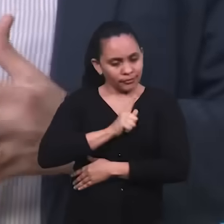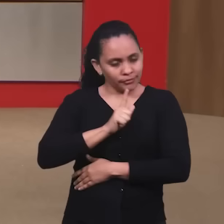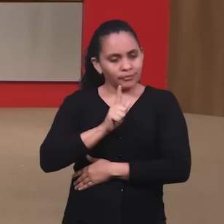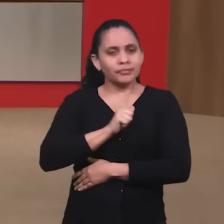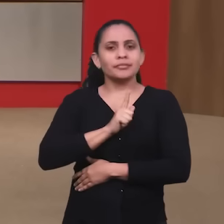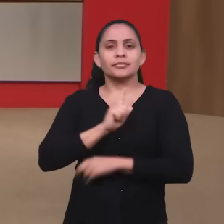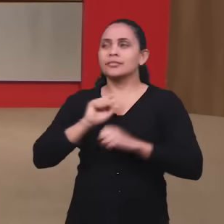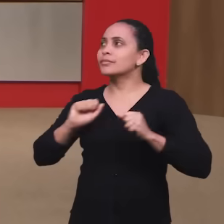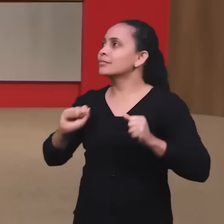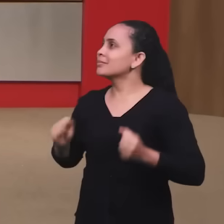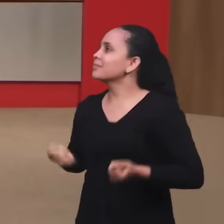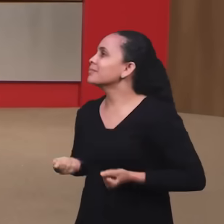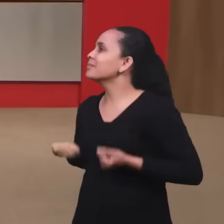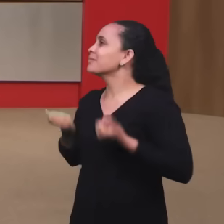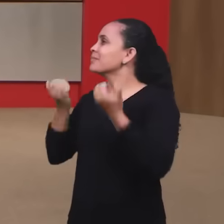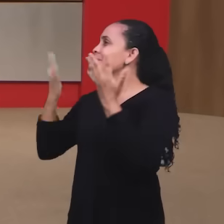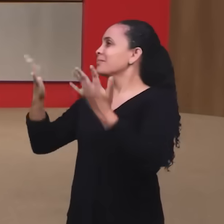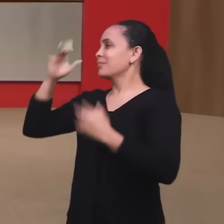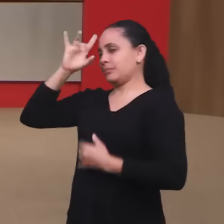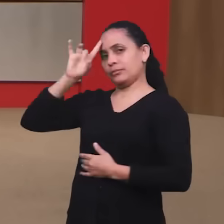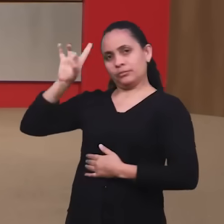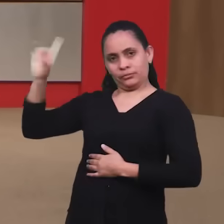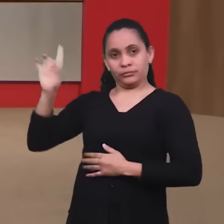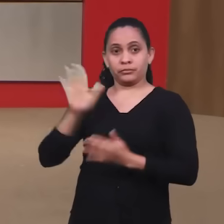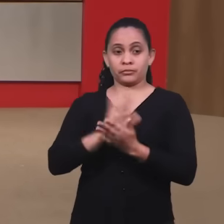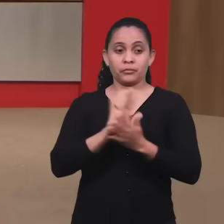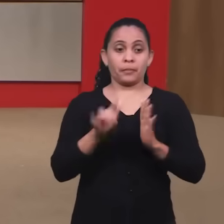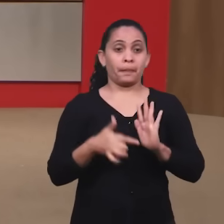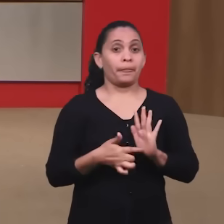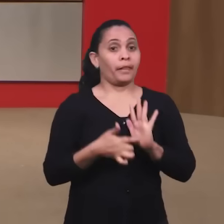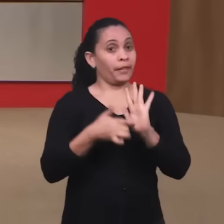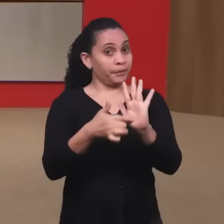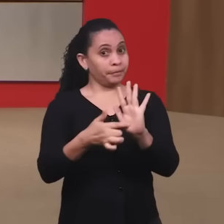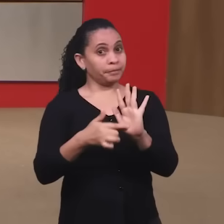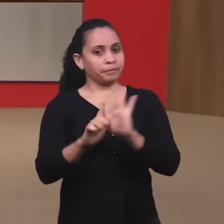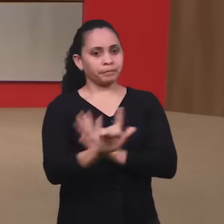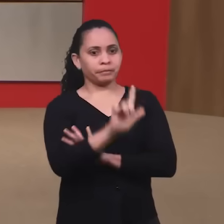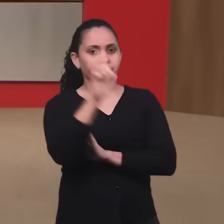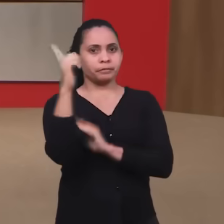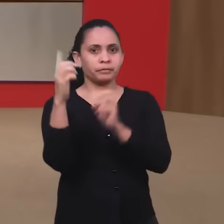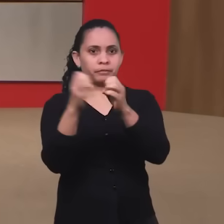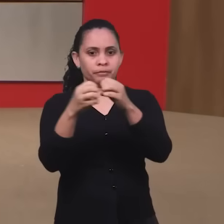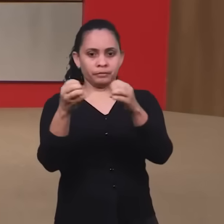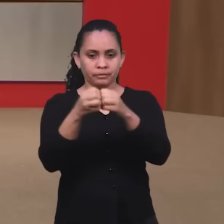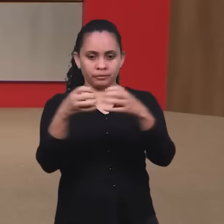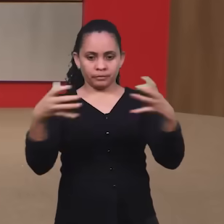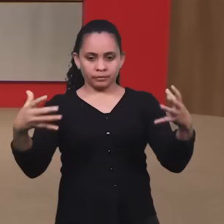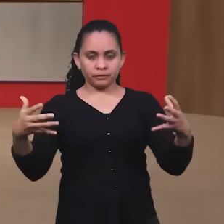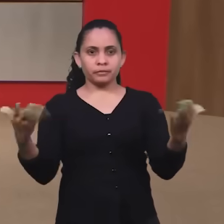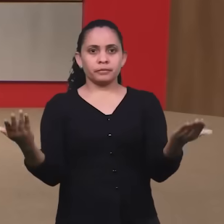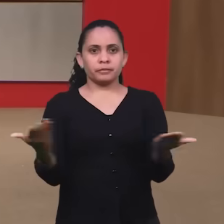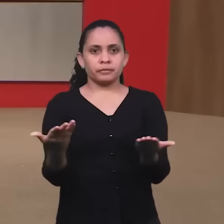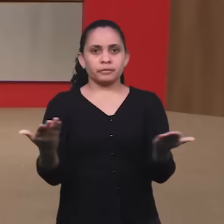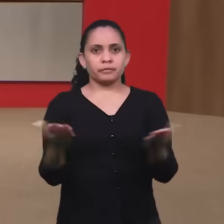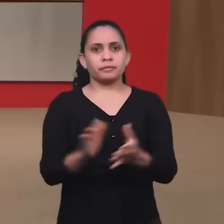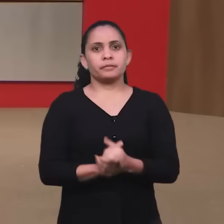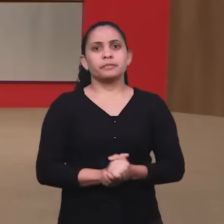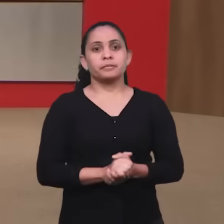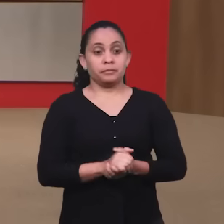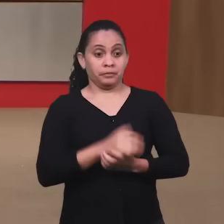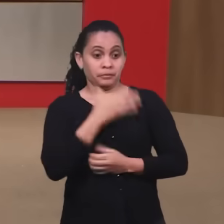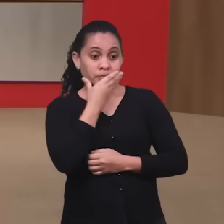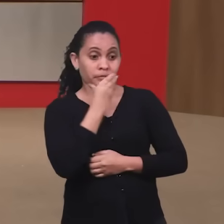lançar. Diz a palavra do Senhor que depois daquele milagre, agora de um rapaz